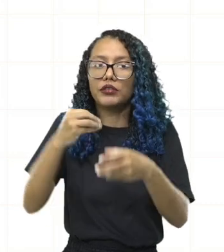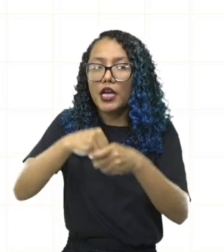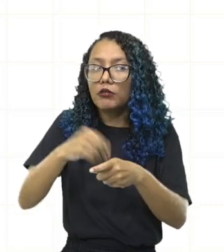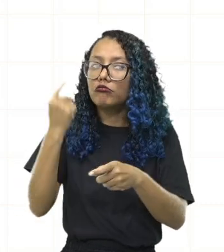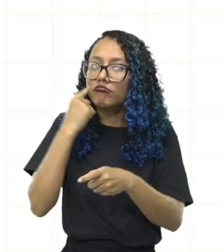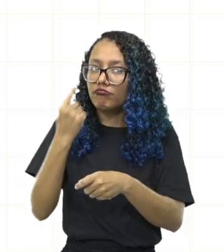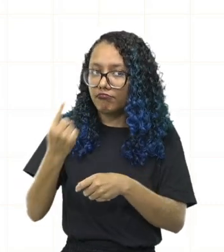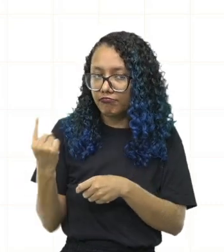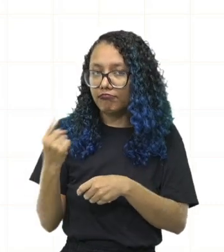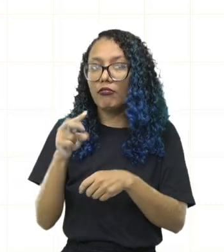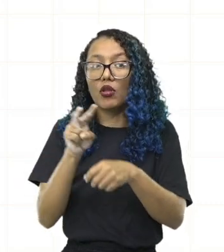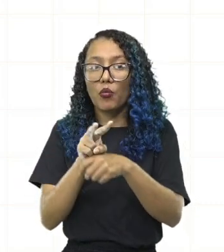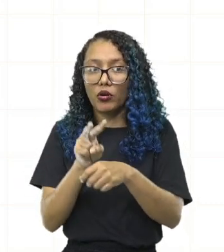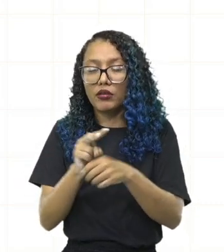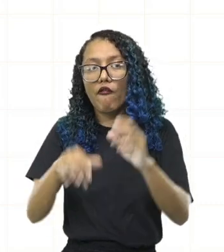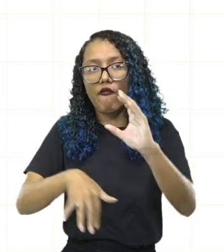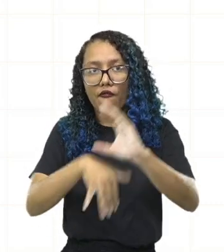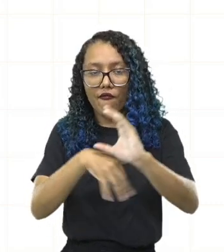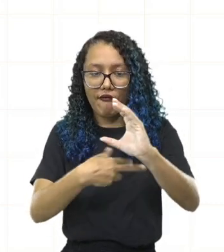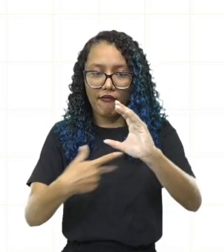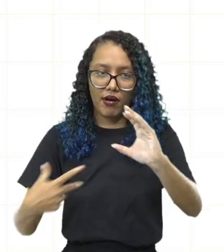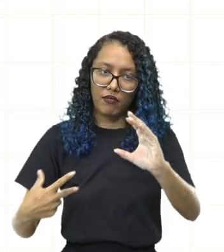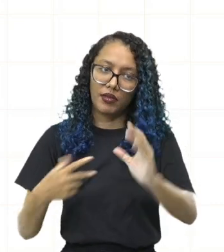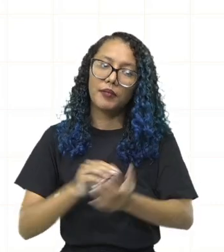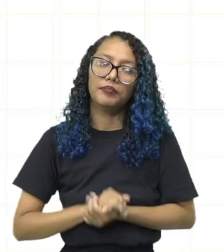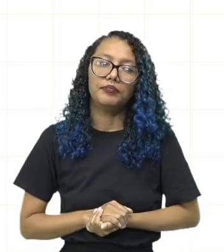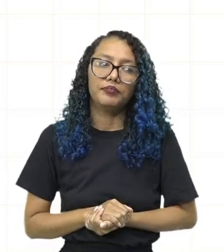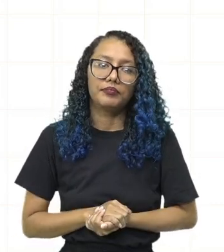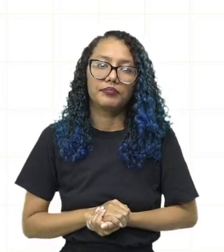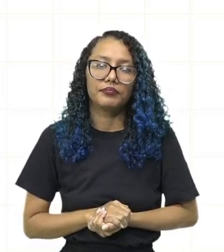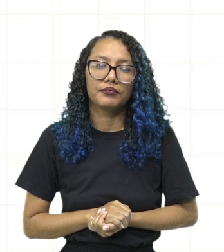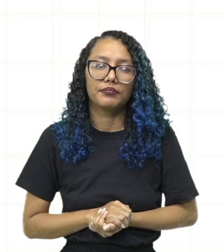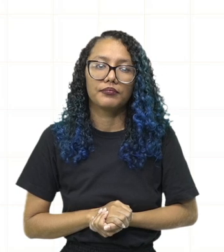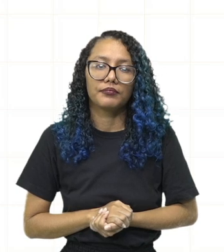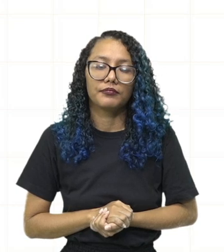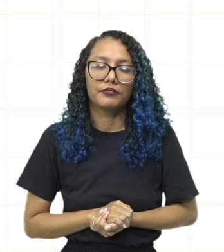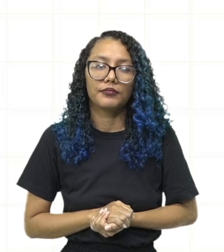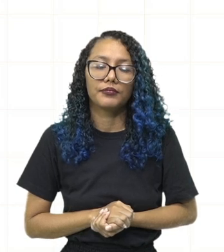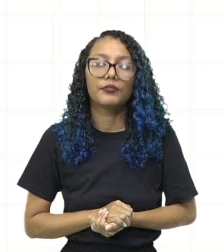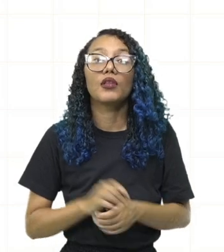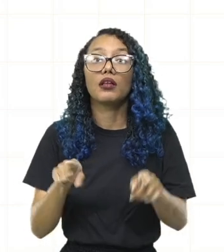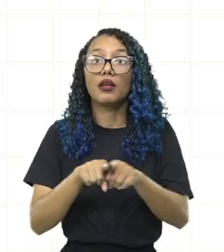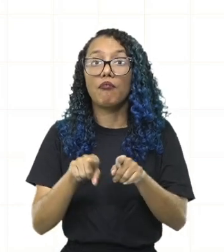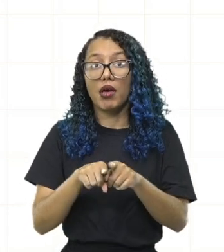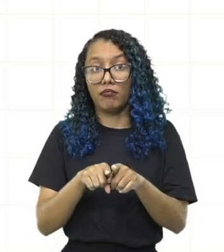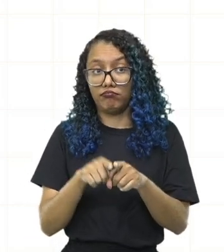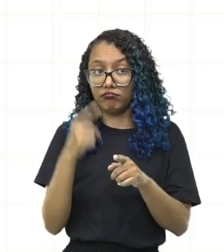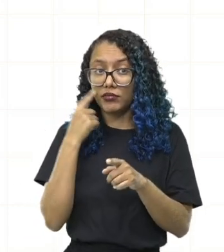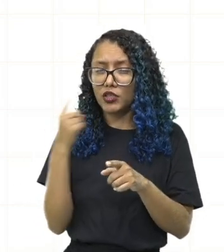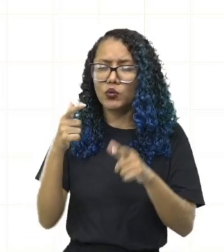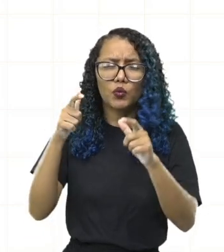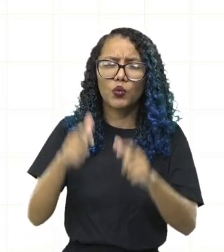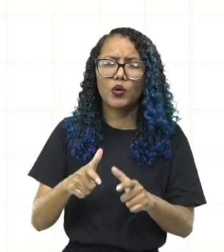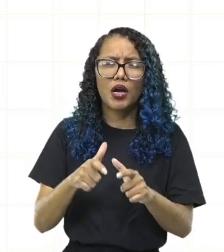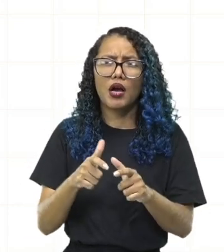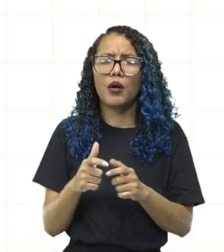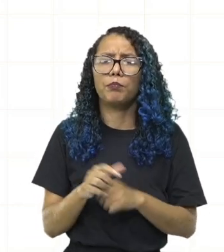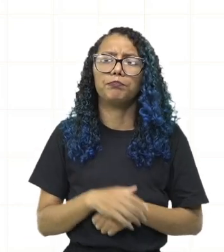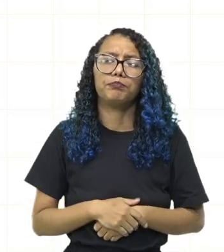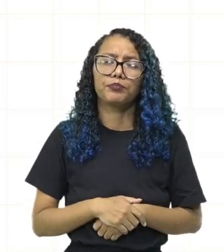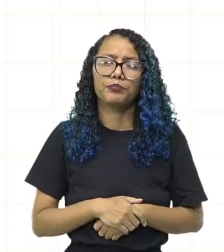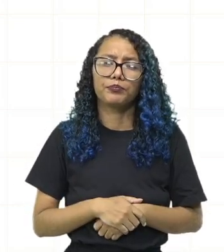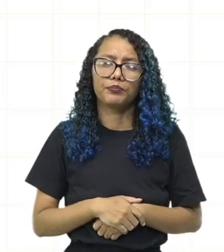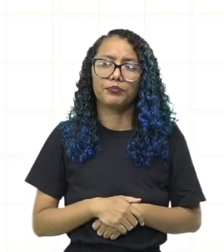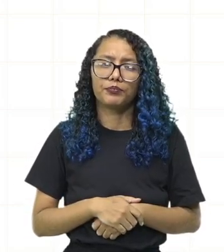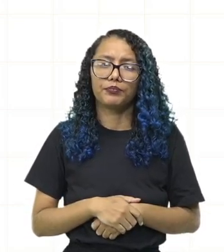fauna. Aí nós temos, dentro dessa unidade de uso sustentável, o que é que pode ocorrer dentro dessa área,